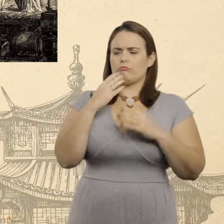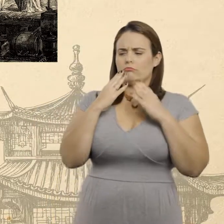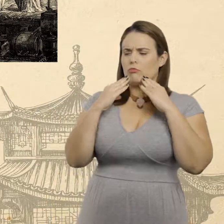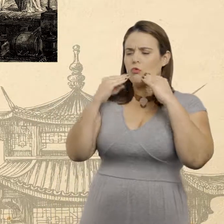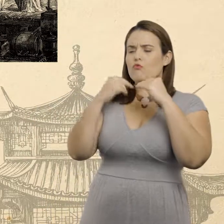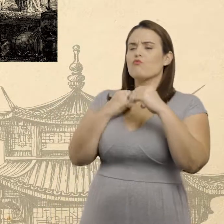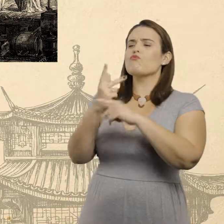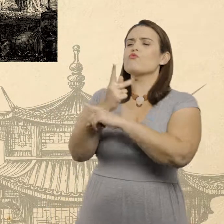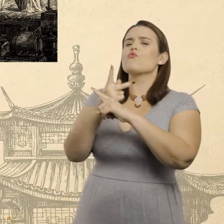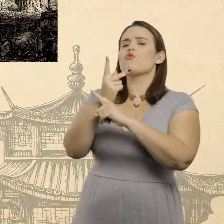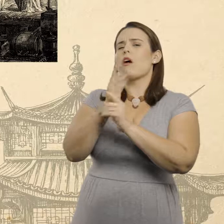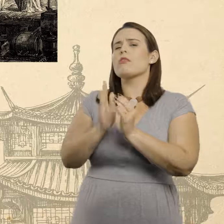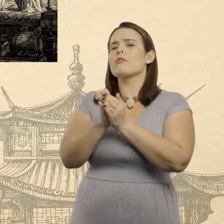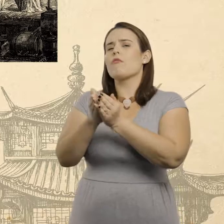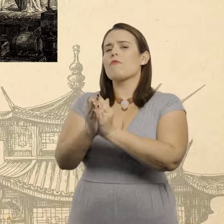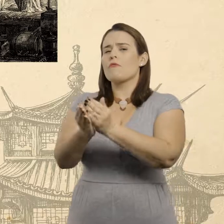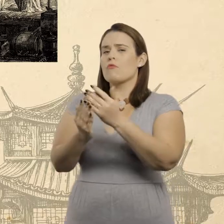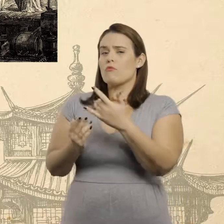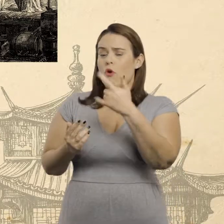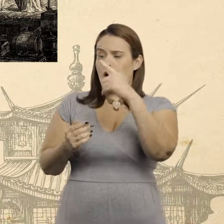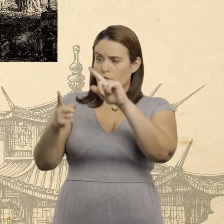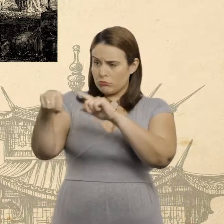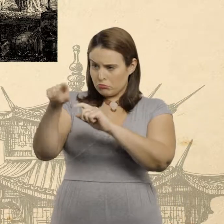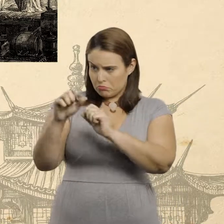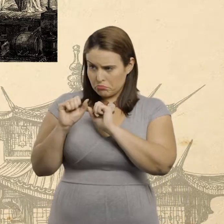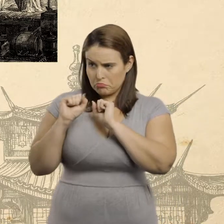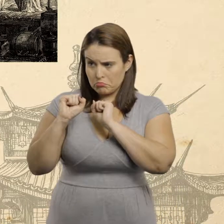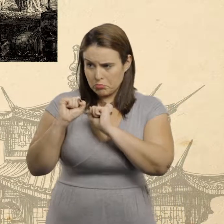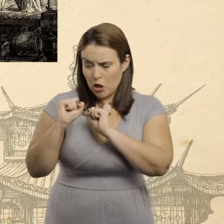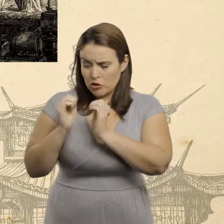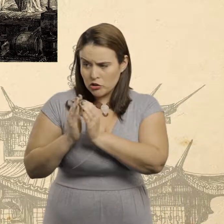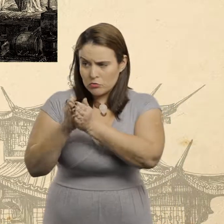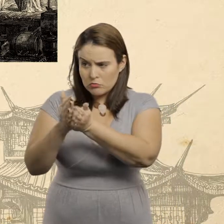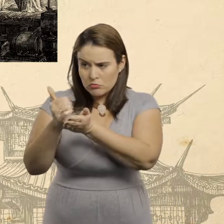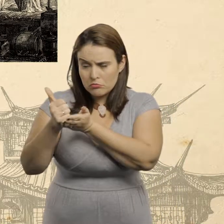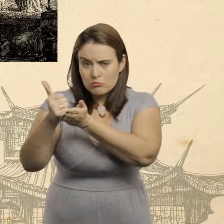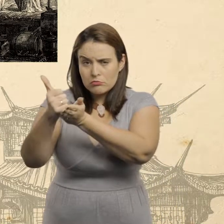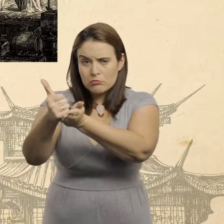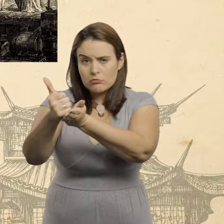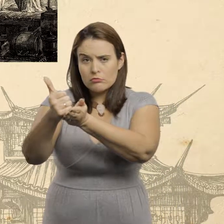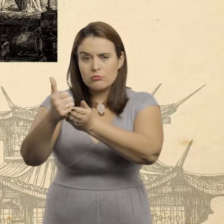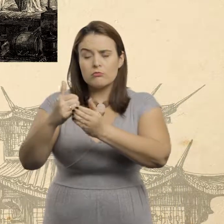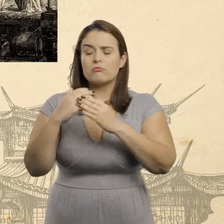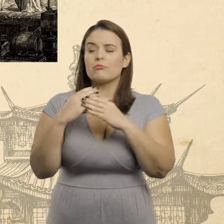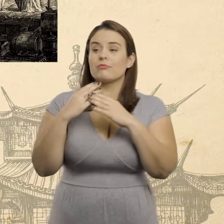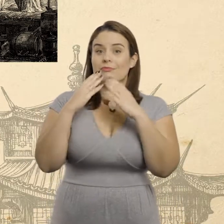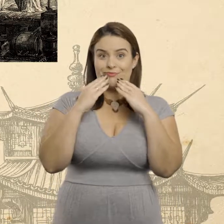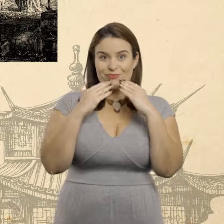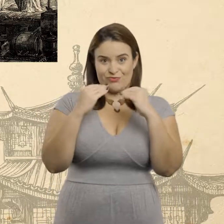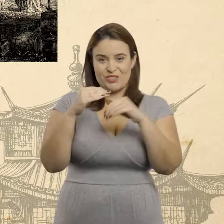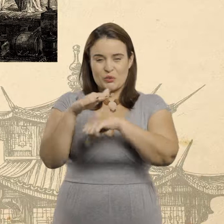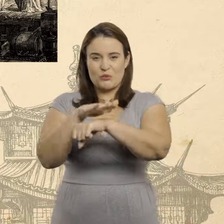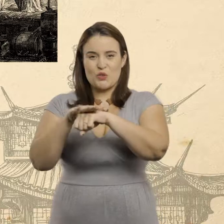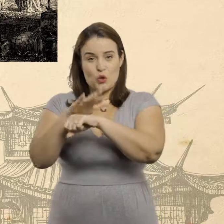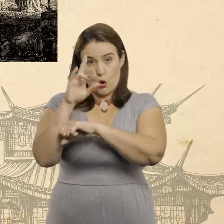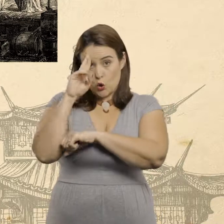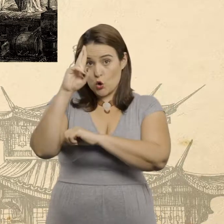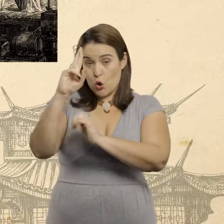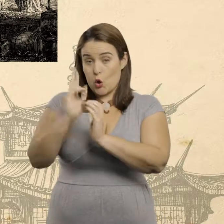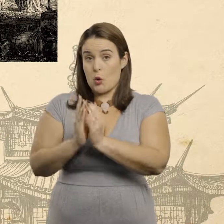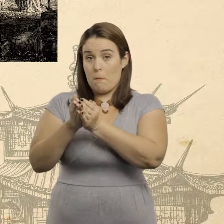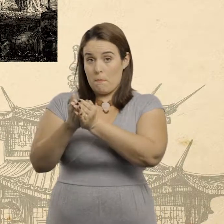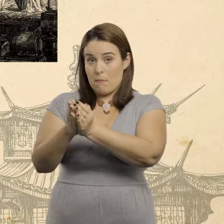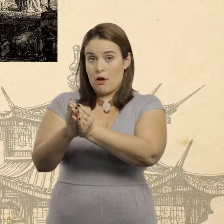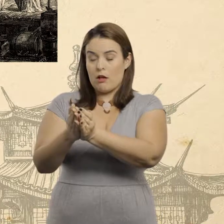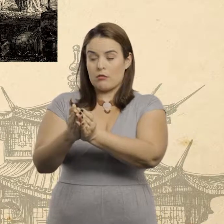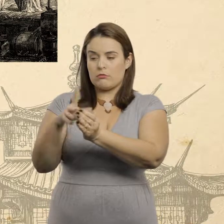navios. Ele perguntou para vários marinheiros se poderiam levá-los em seus barcos. Phileas Fogg conversou com o dono